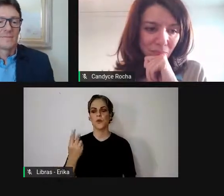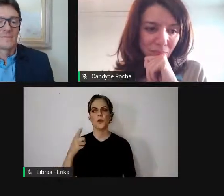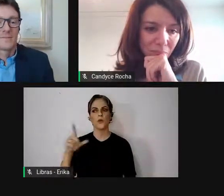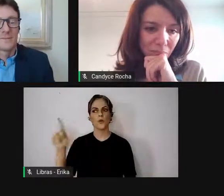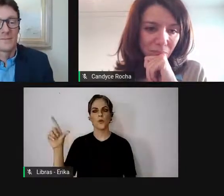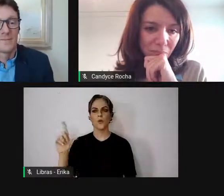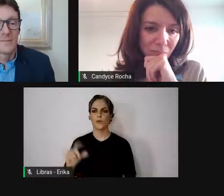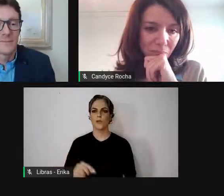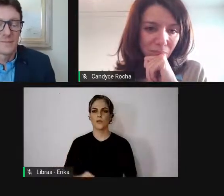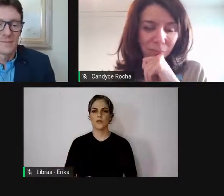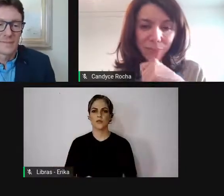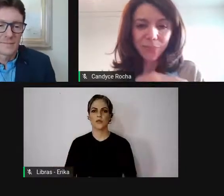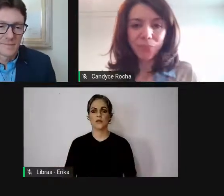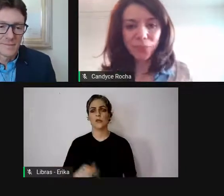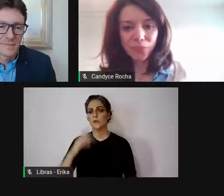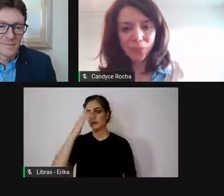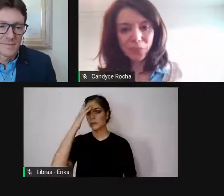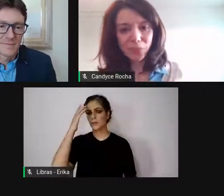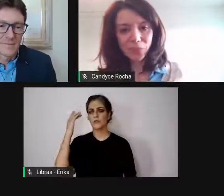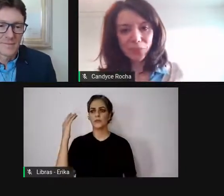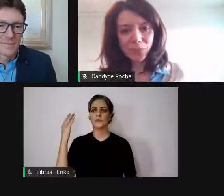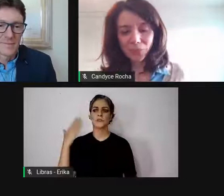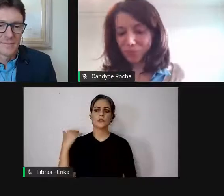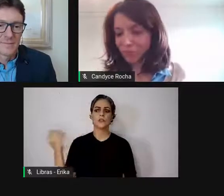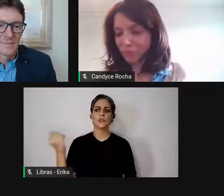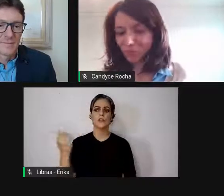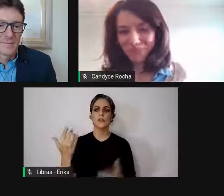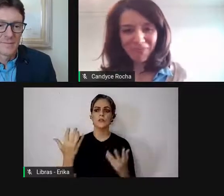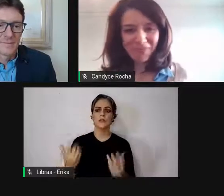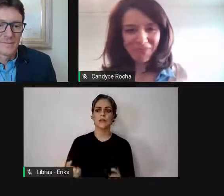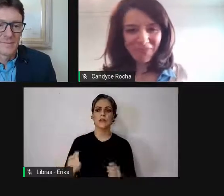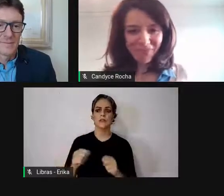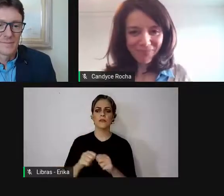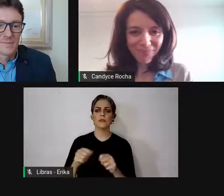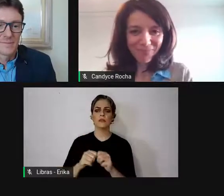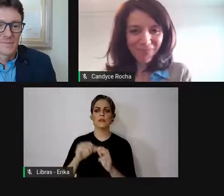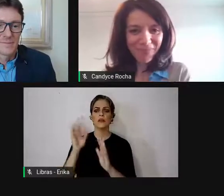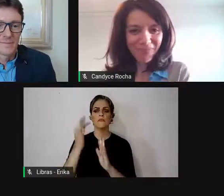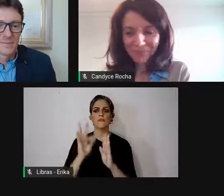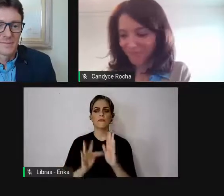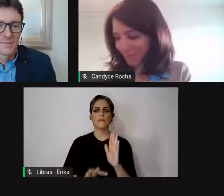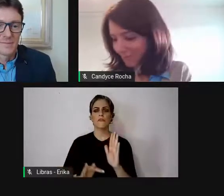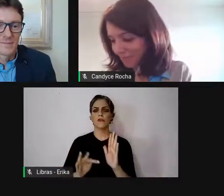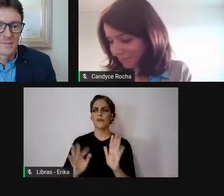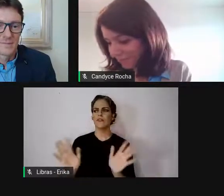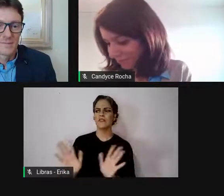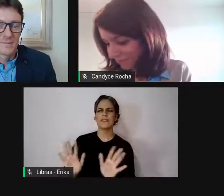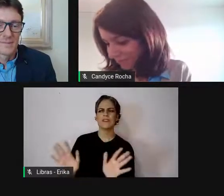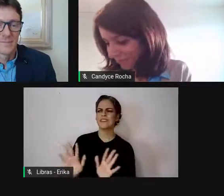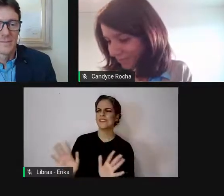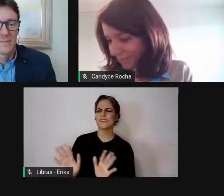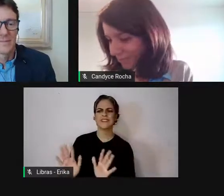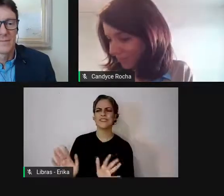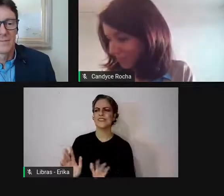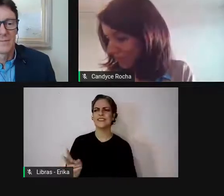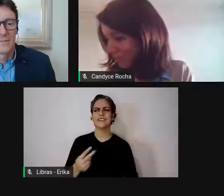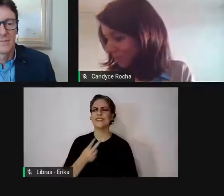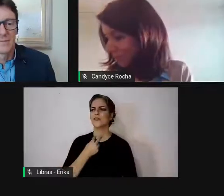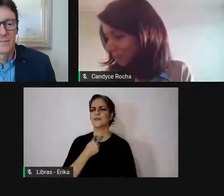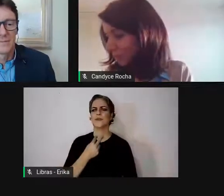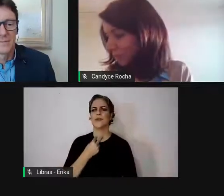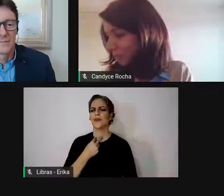uma aplicação, né? Para você não, eu não posso fazer nada disso. Então, assim, você tem que